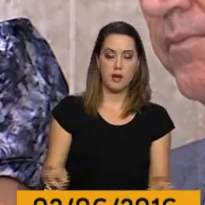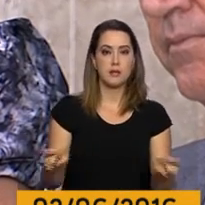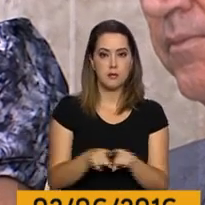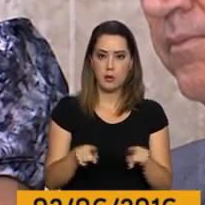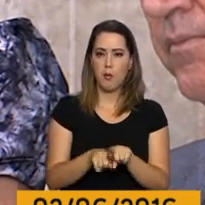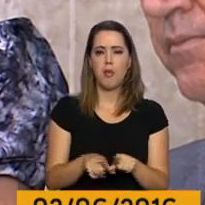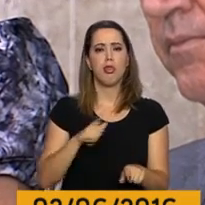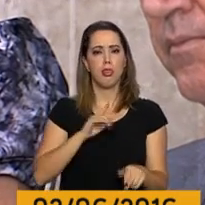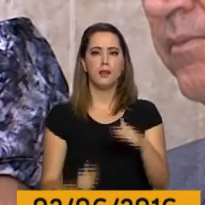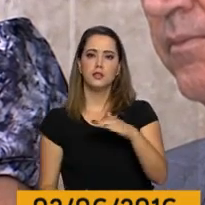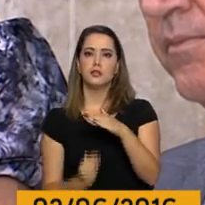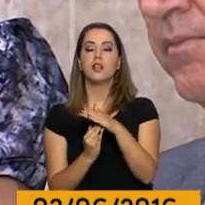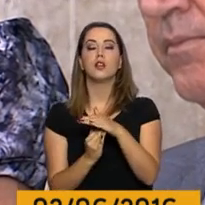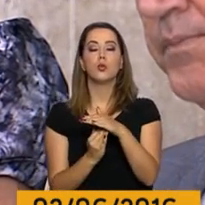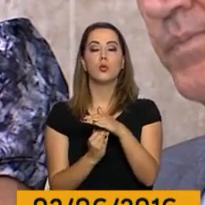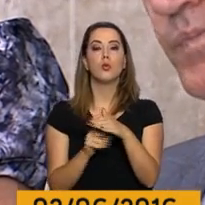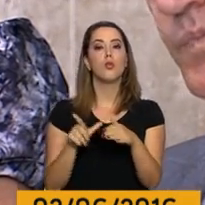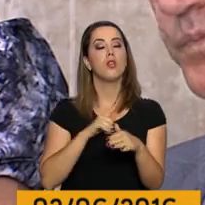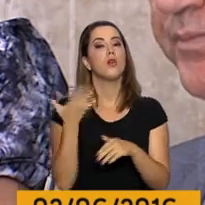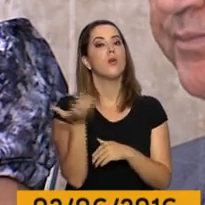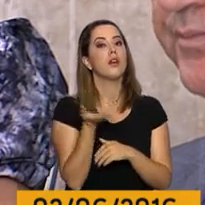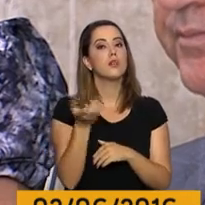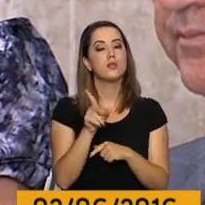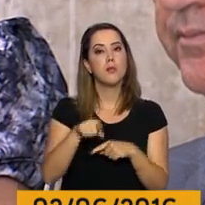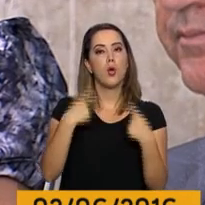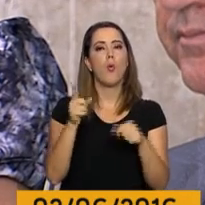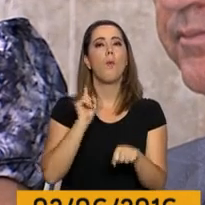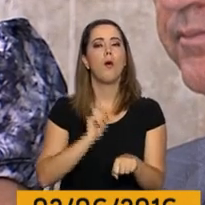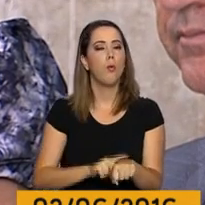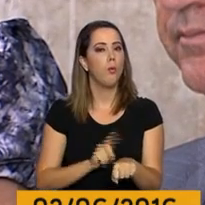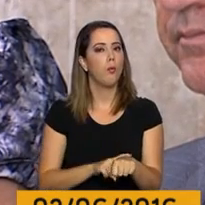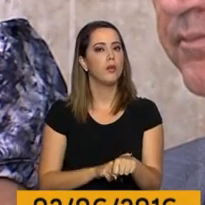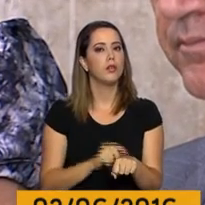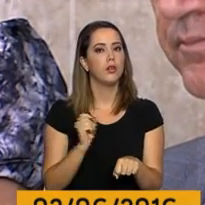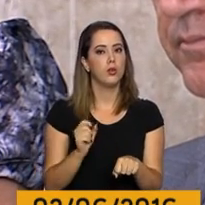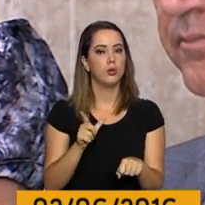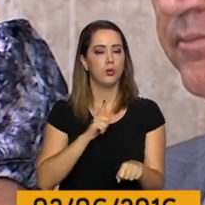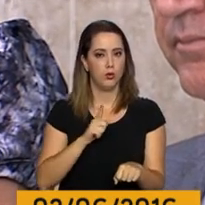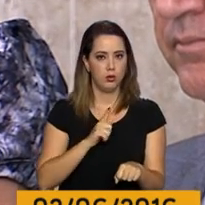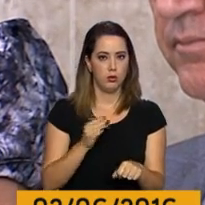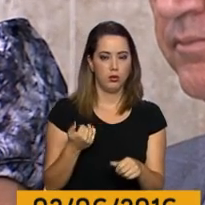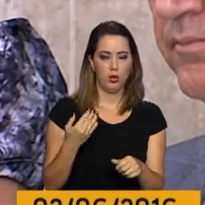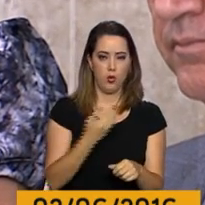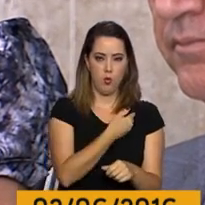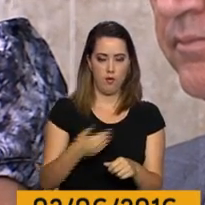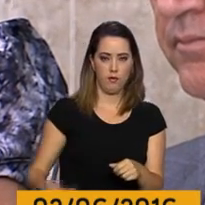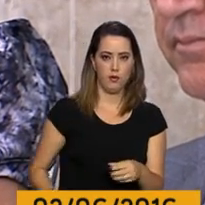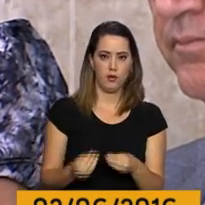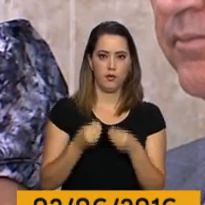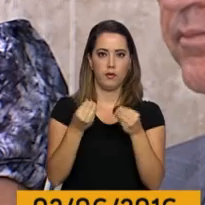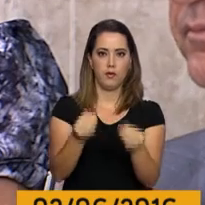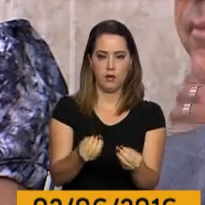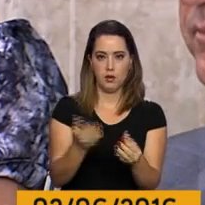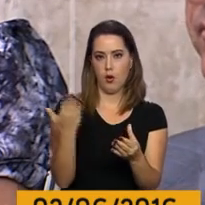teto. E se, eu quero saber se vai ter um prazo para esse teto, quando o governo enviar o projeto, ele vai estipular um prazo